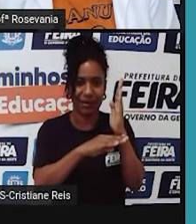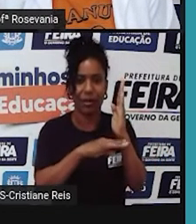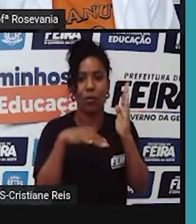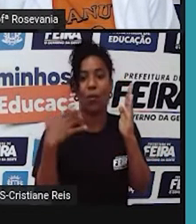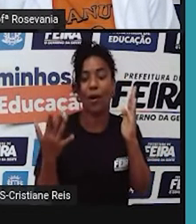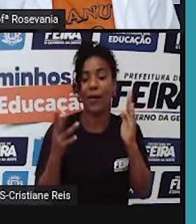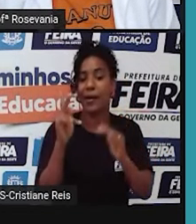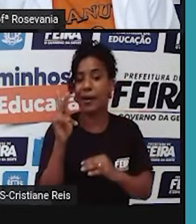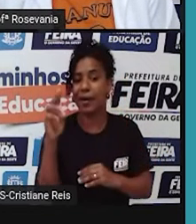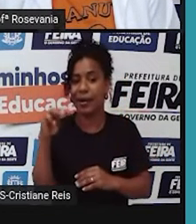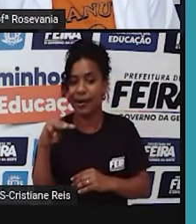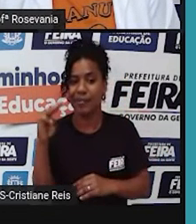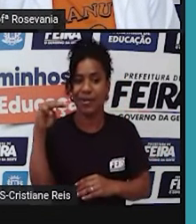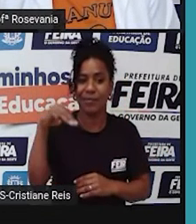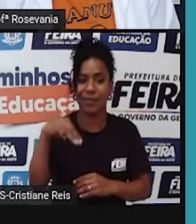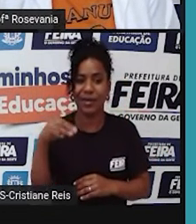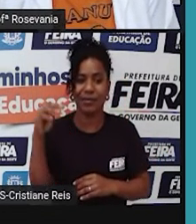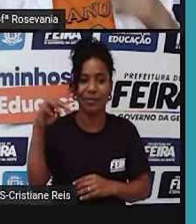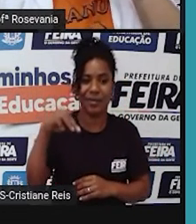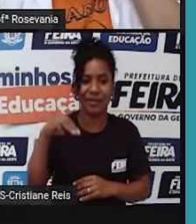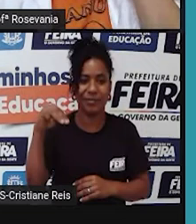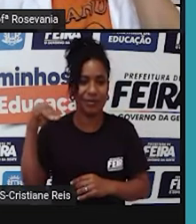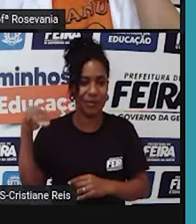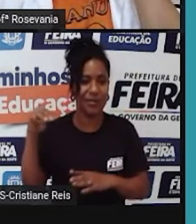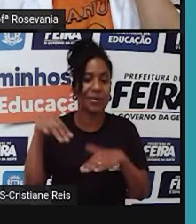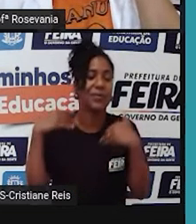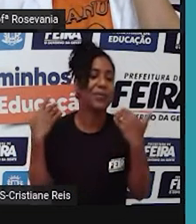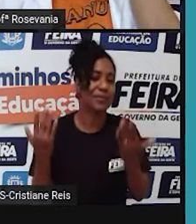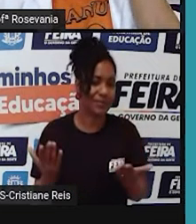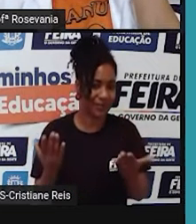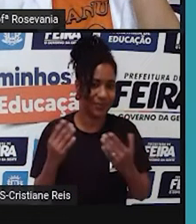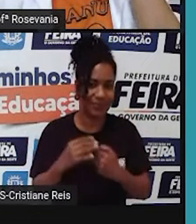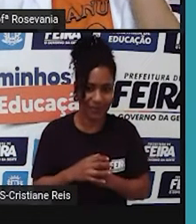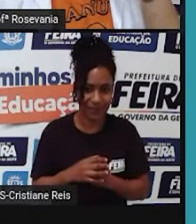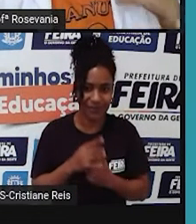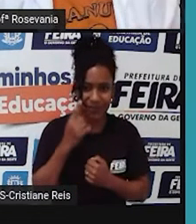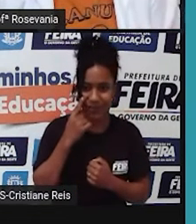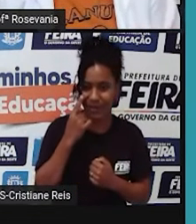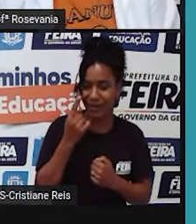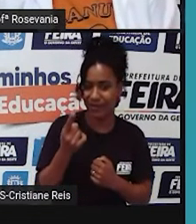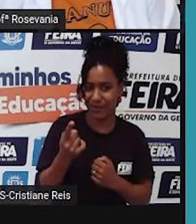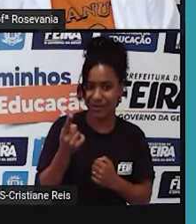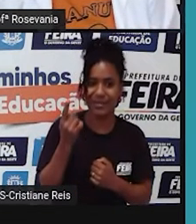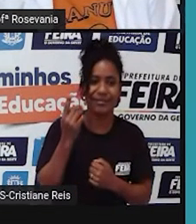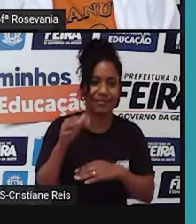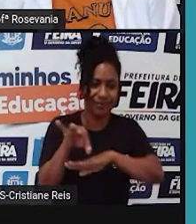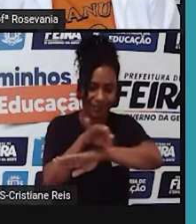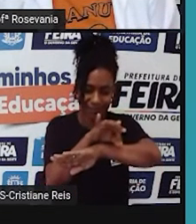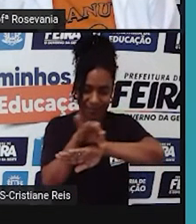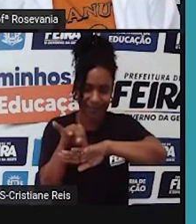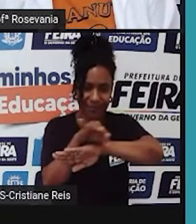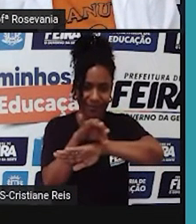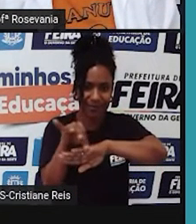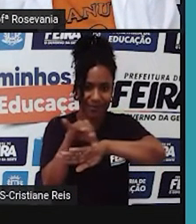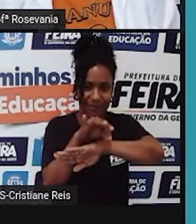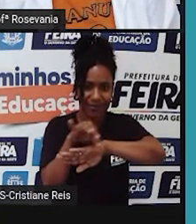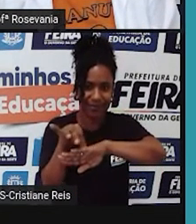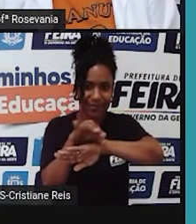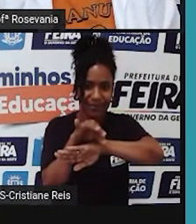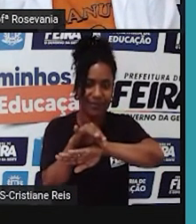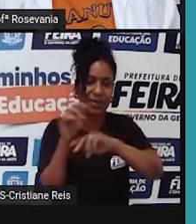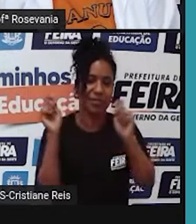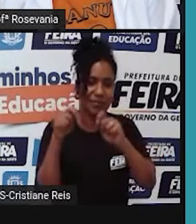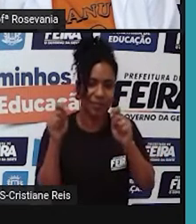unidade métrica é que eu estou falando. Como o próprio nome está dizendo escala gráfica ali, aí eu tenho também essa ideiazinha aqui, né?